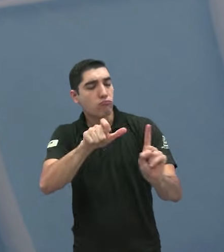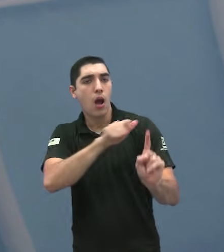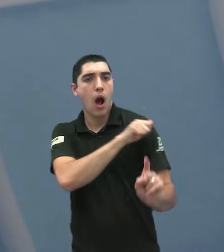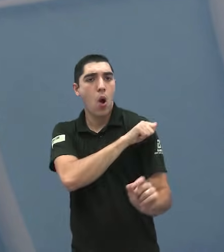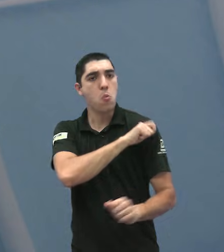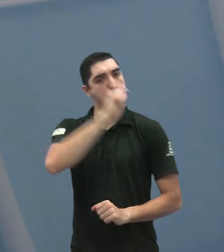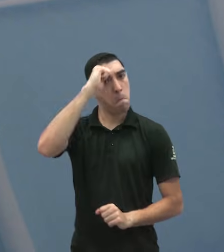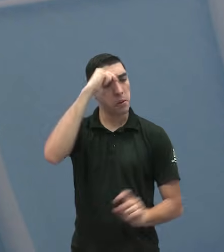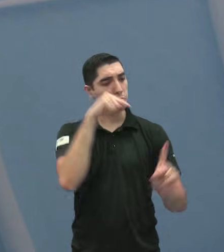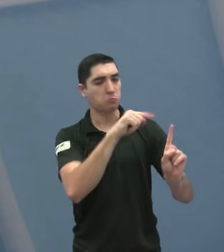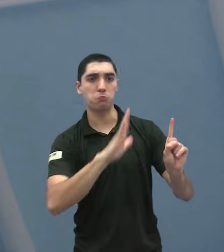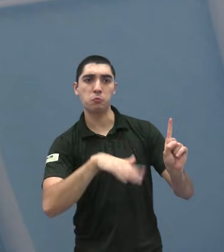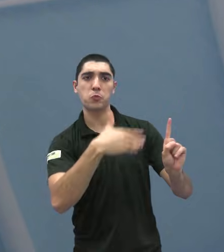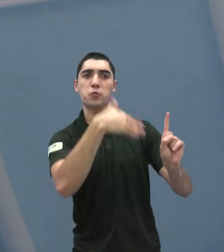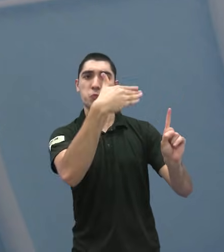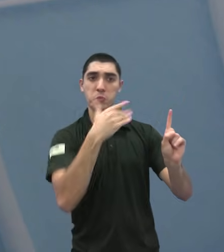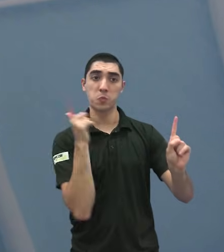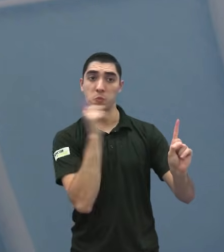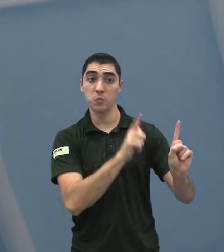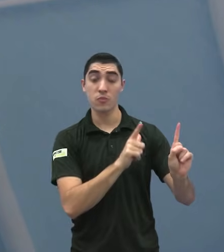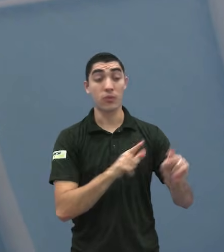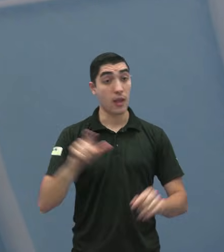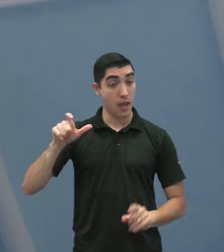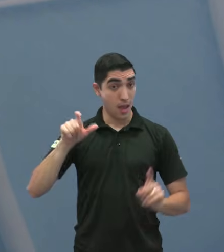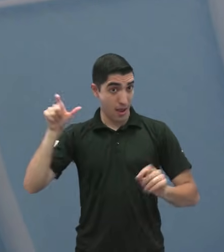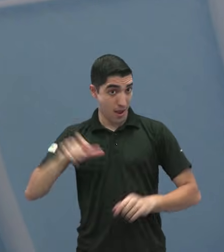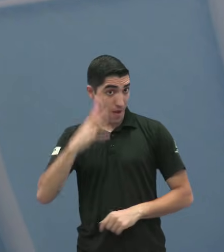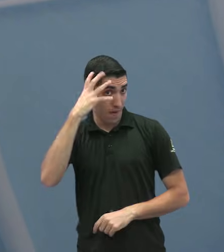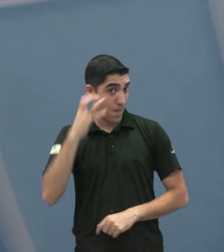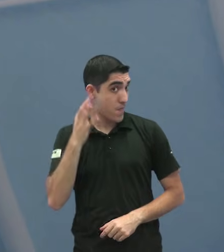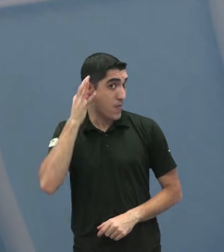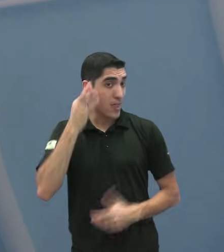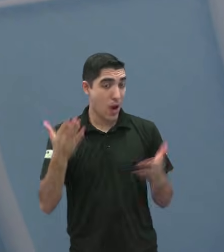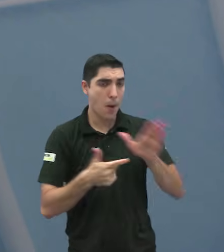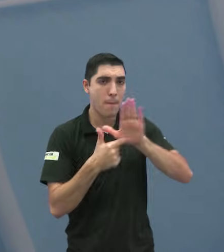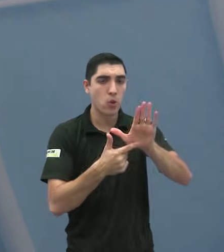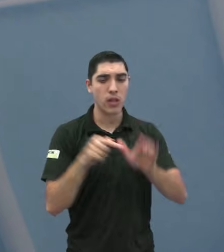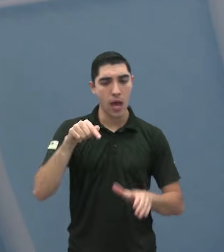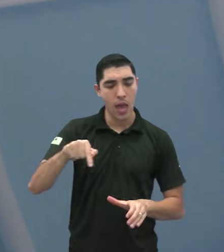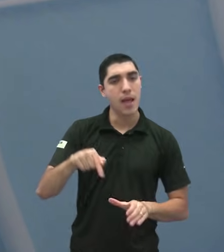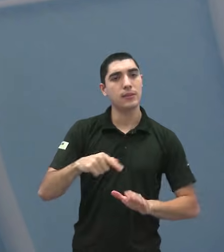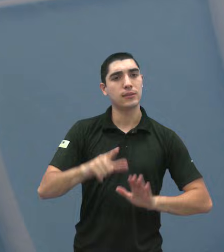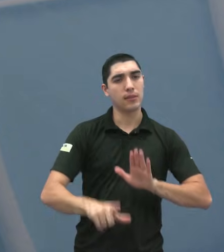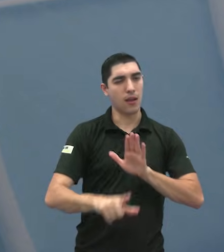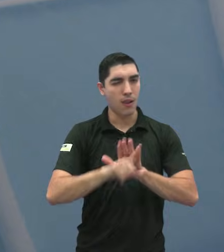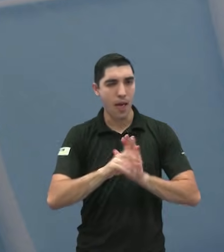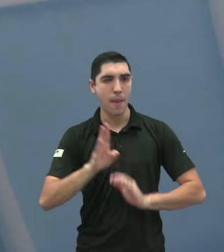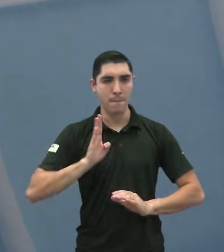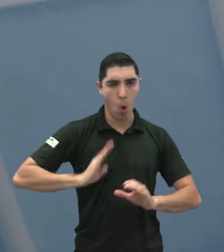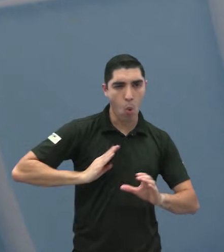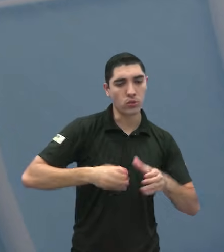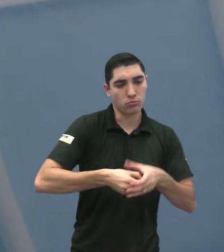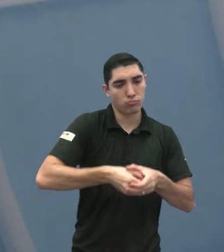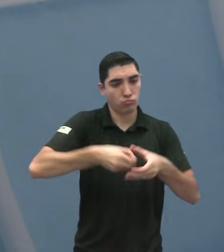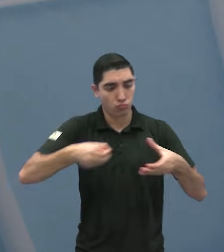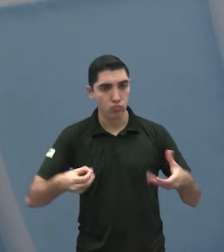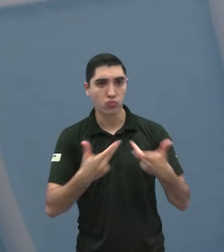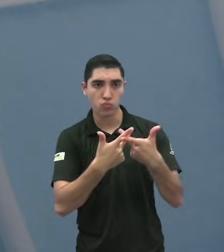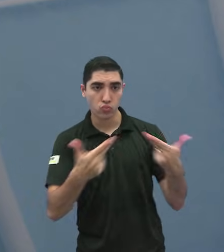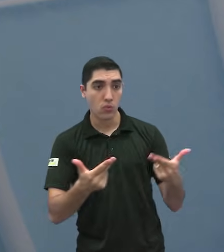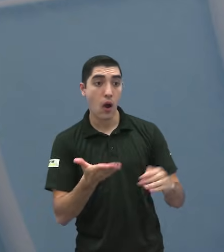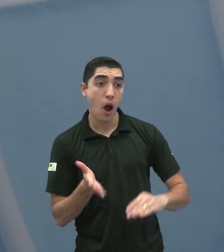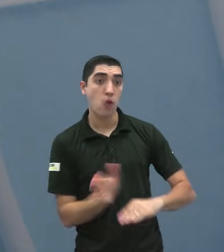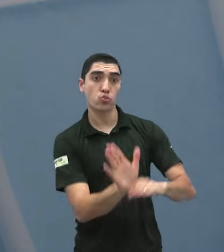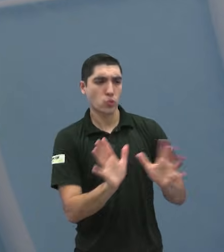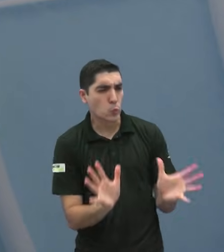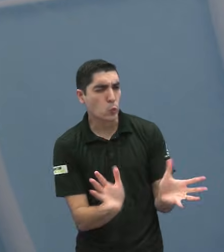estudantes negros no ensino superior. Ela vai mostrar como as políticas de cotas e programas de incentivo à